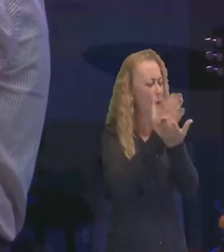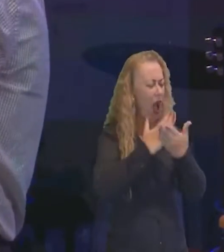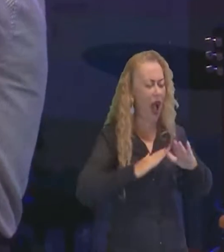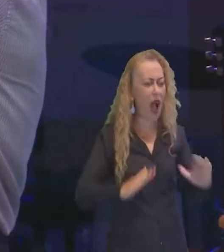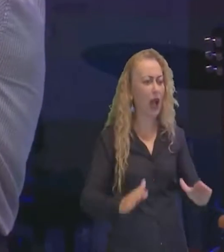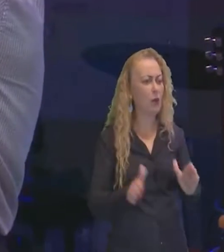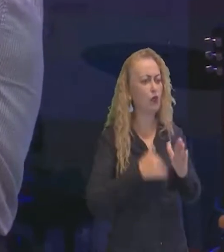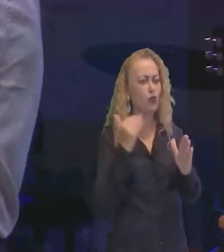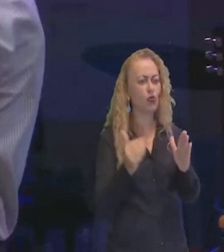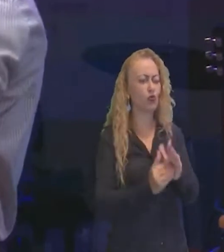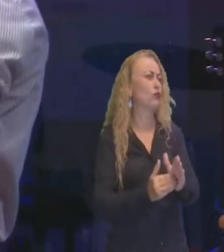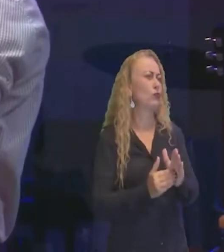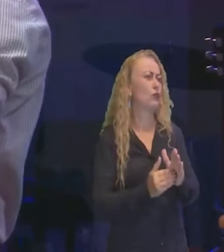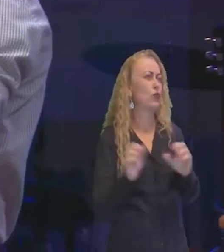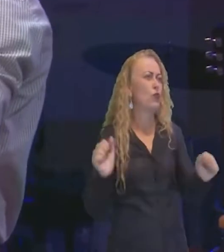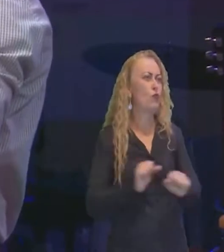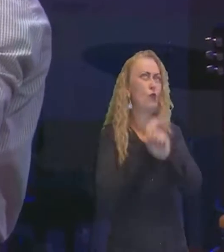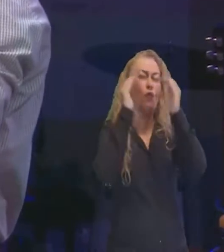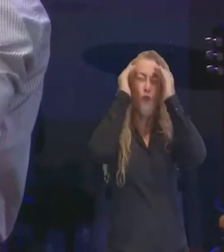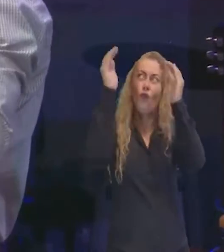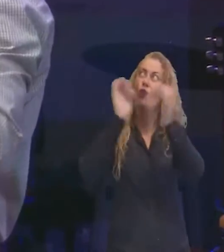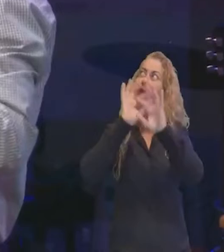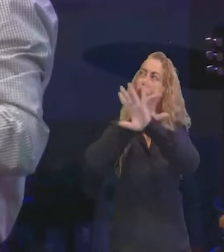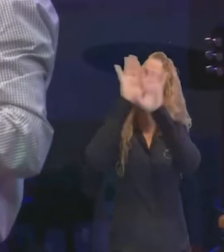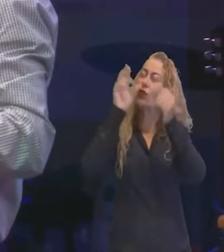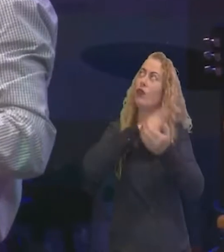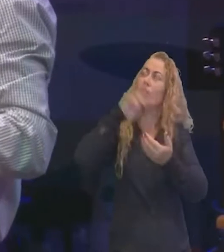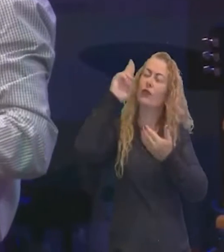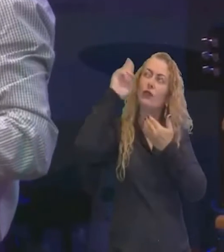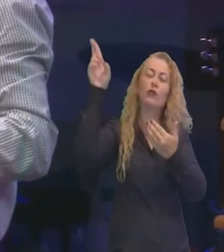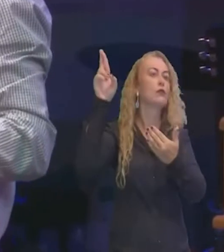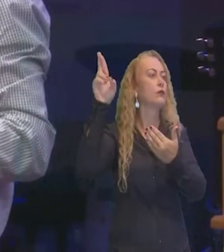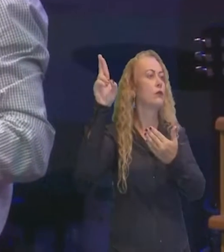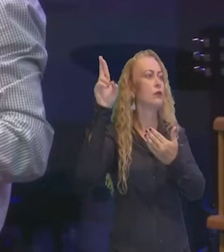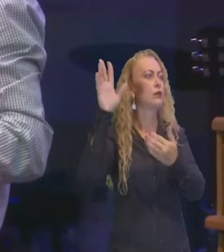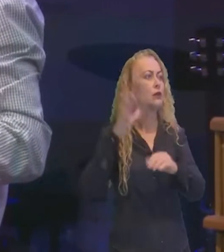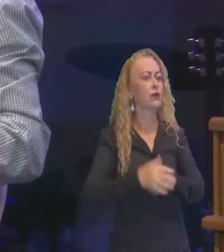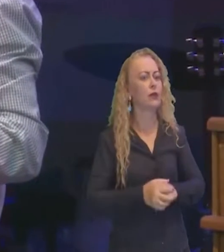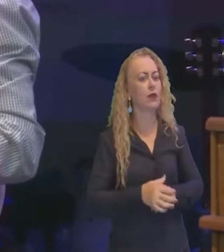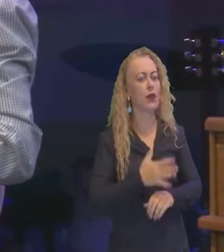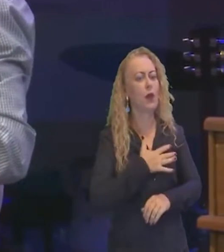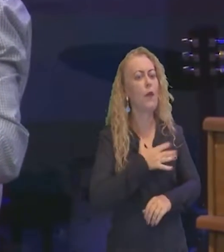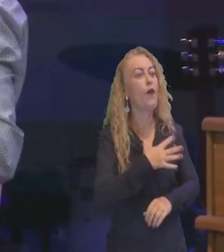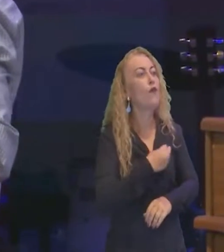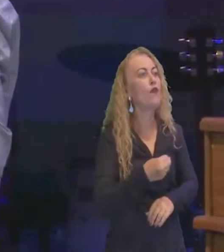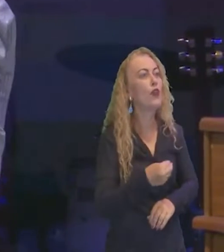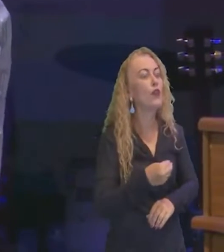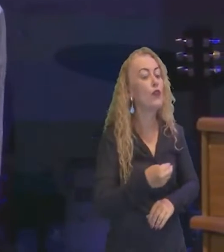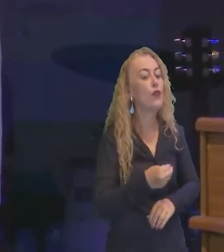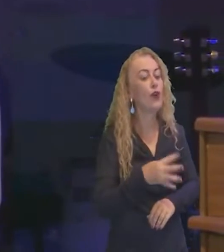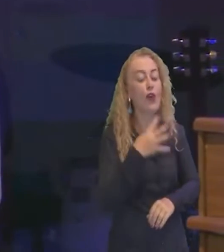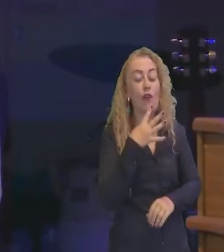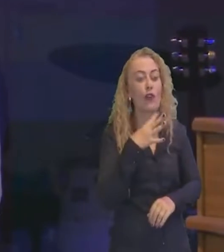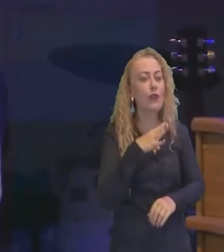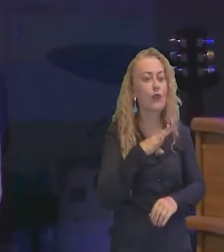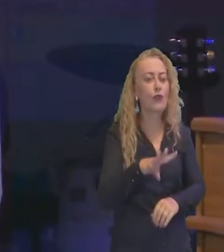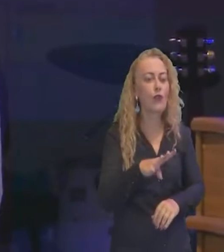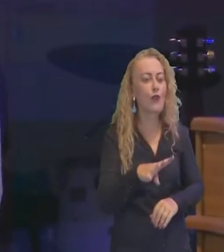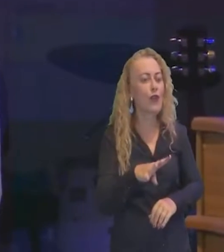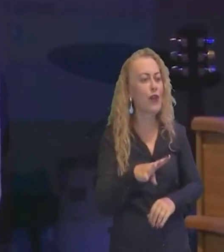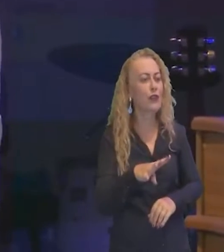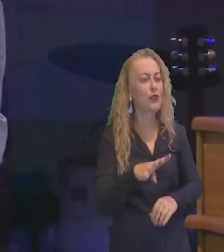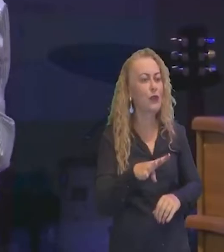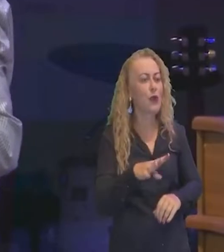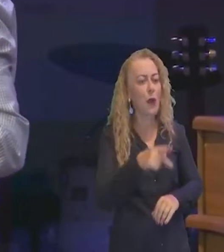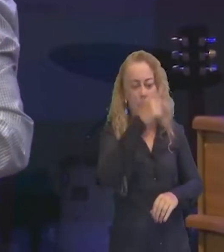isso, para a honra e glória do Senhor. E eu fico muito à vontade para falar com vocês, sabe por quê? Não conheço ninguém.